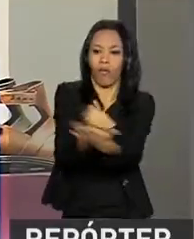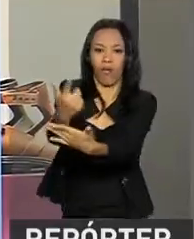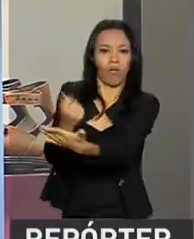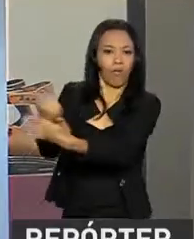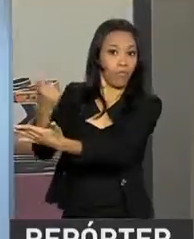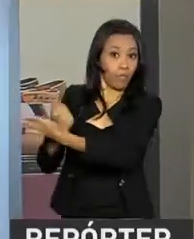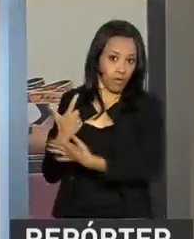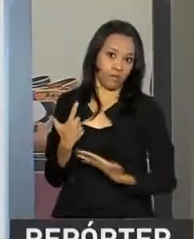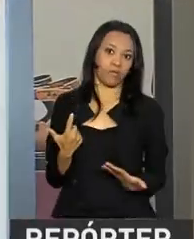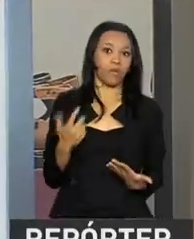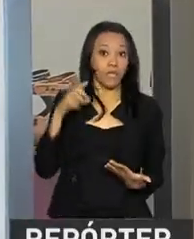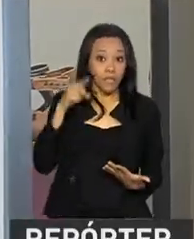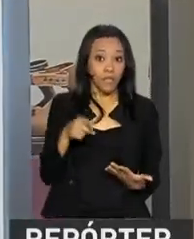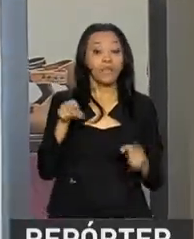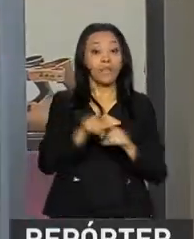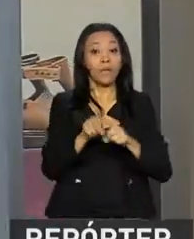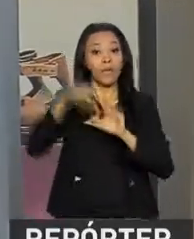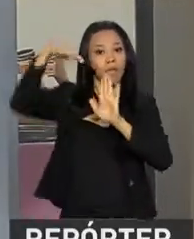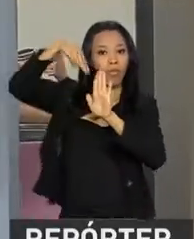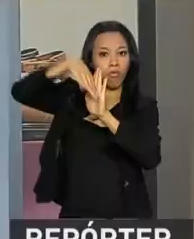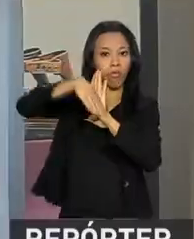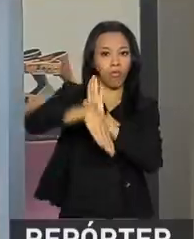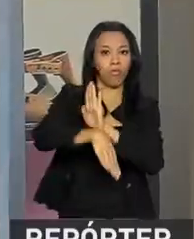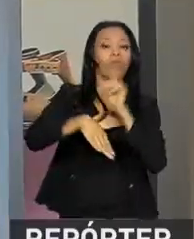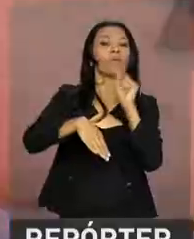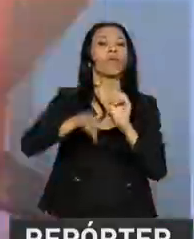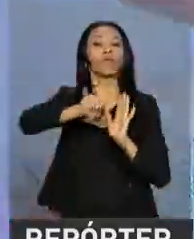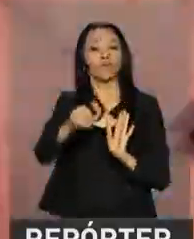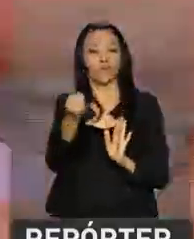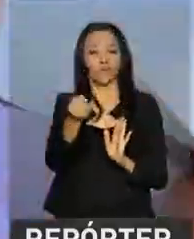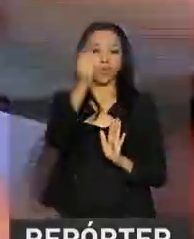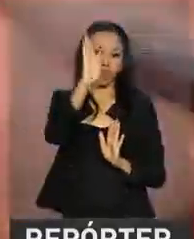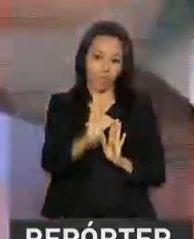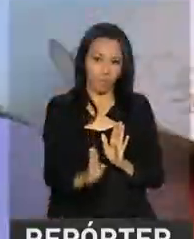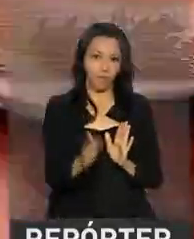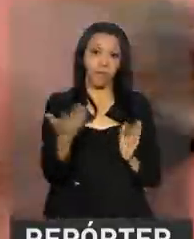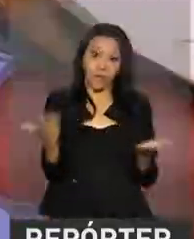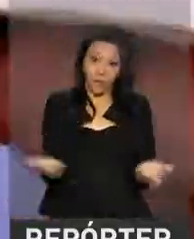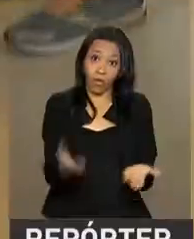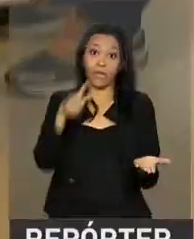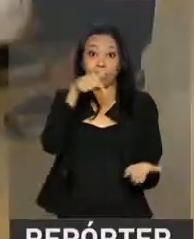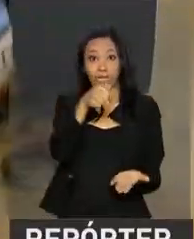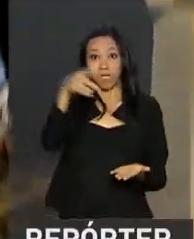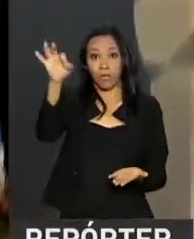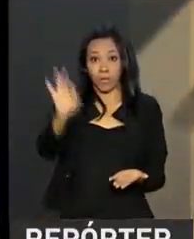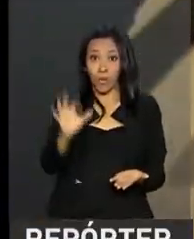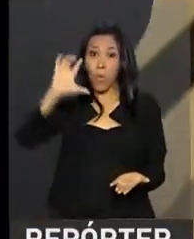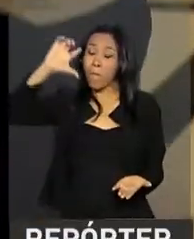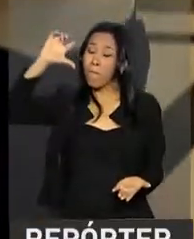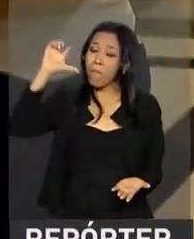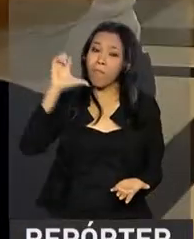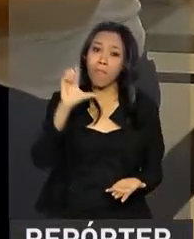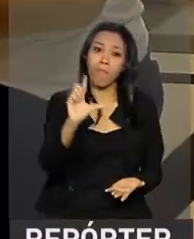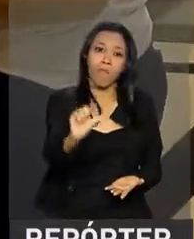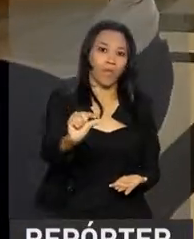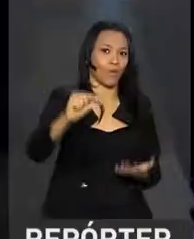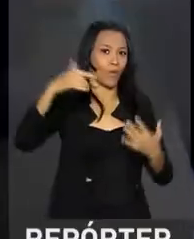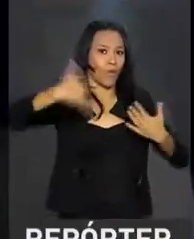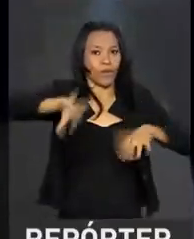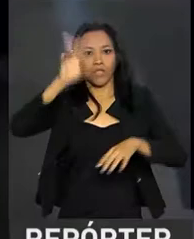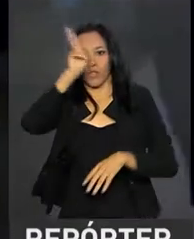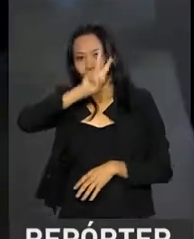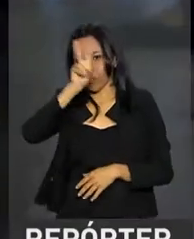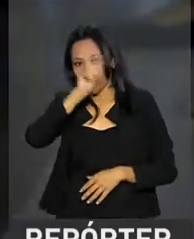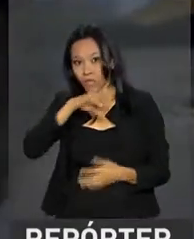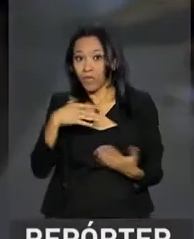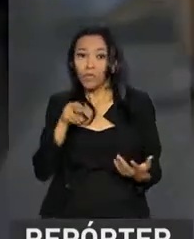e permitido a queda da taxa básica de juros do país, que está em 7%, o menor nível da série histórica.